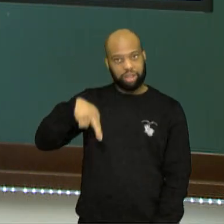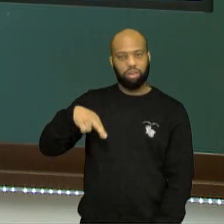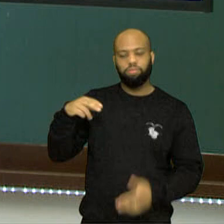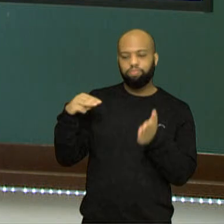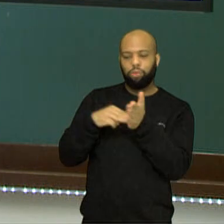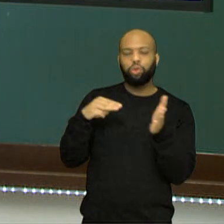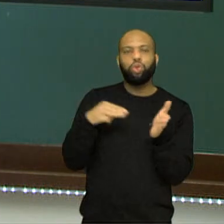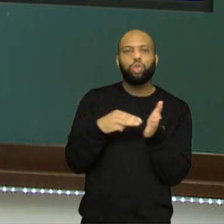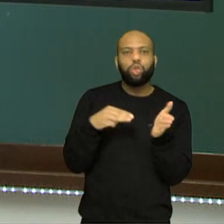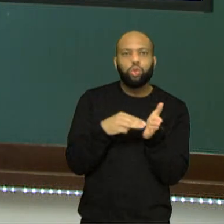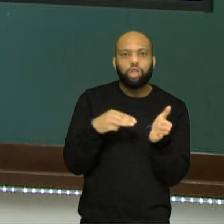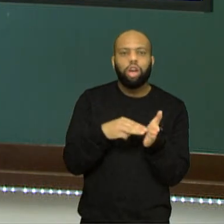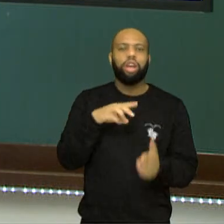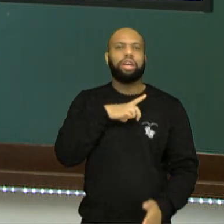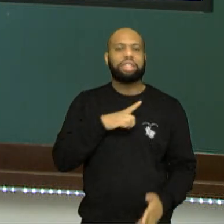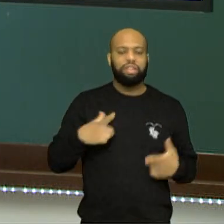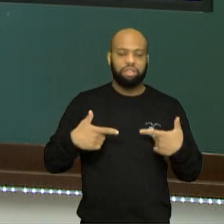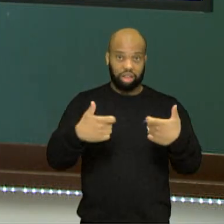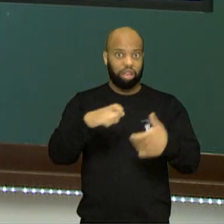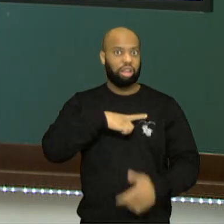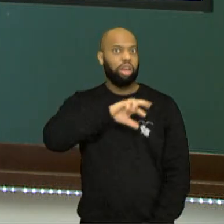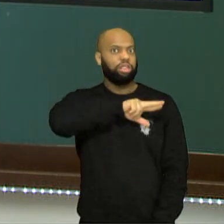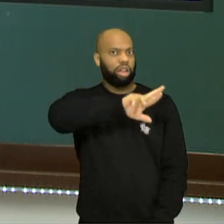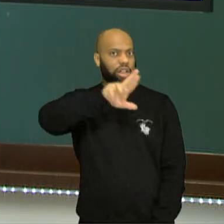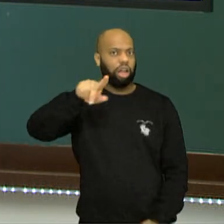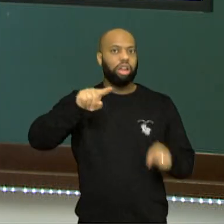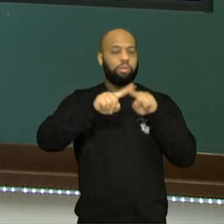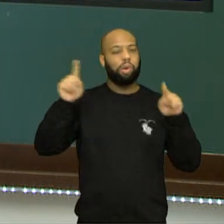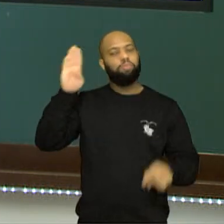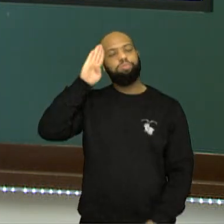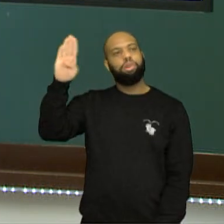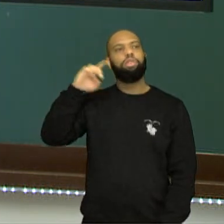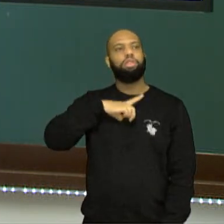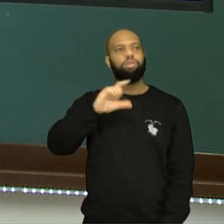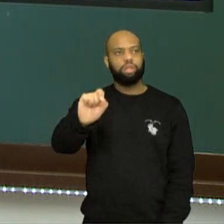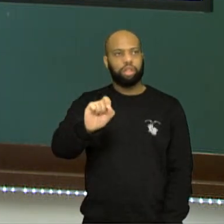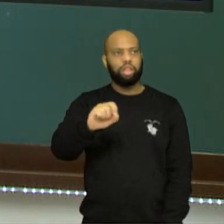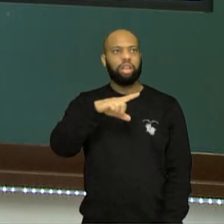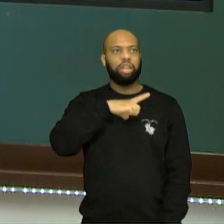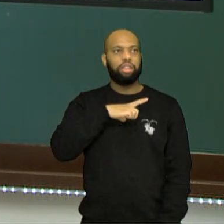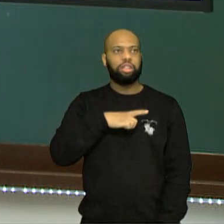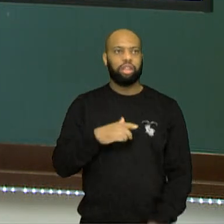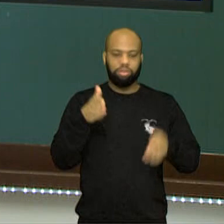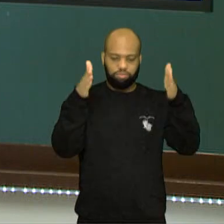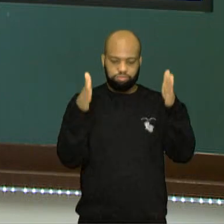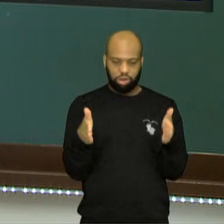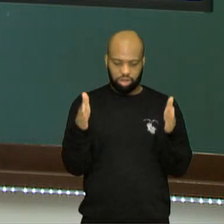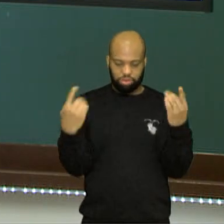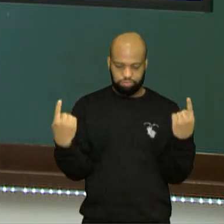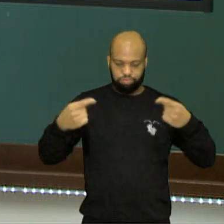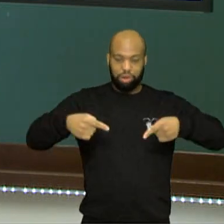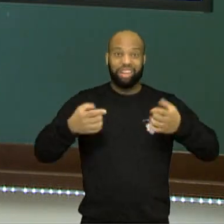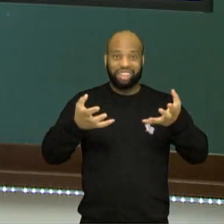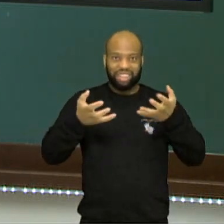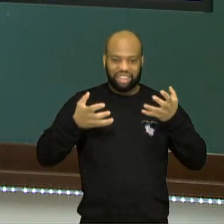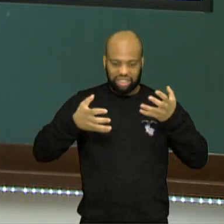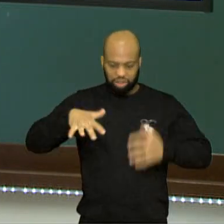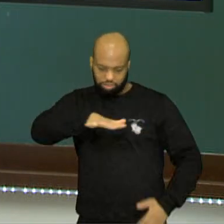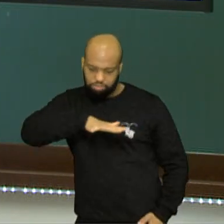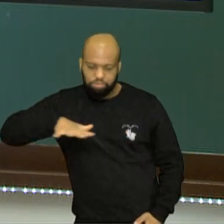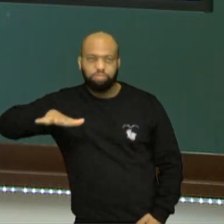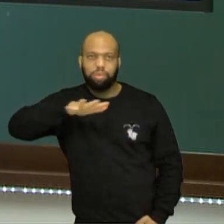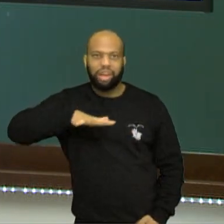várias razões, tá? Mas entre as principais, né, a gente tem a disputa da região de Flanders, né, que é a parte da